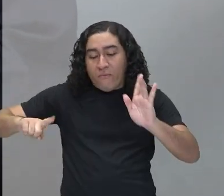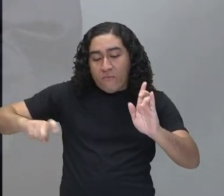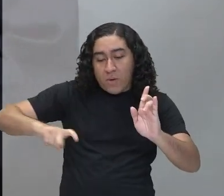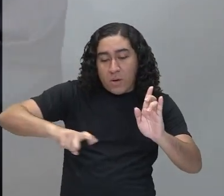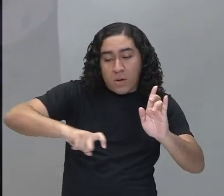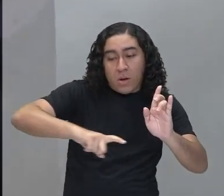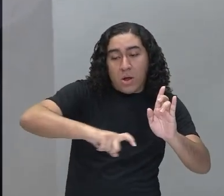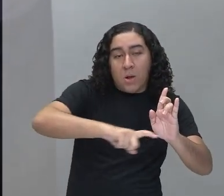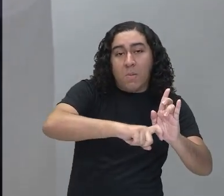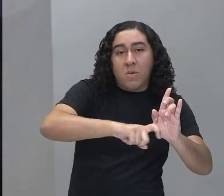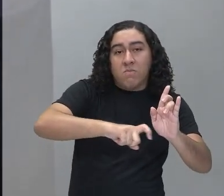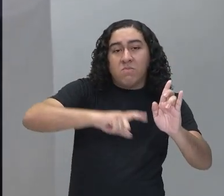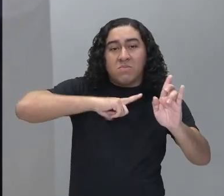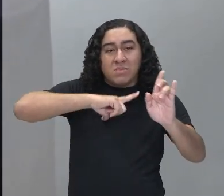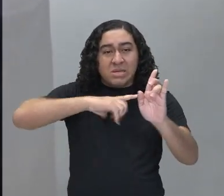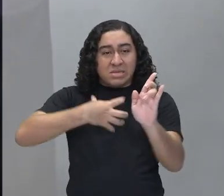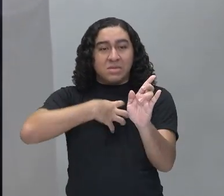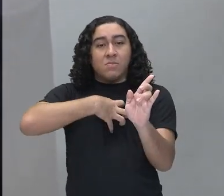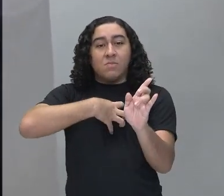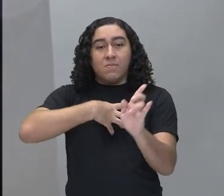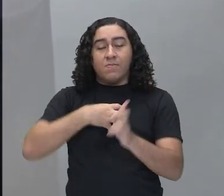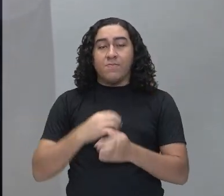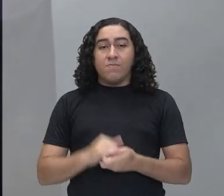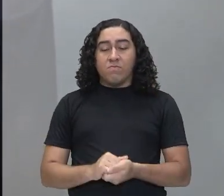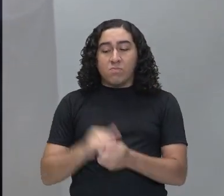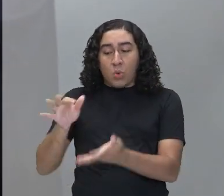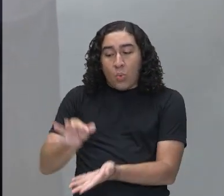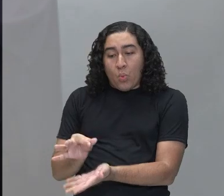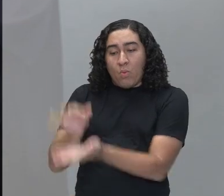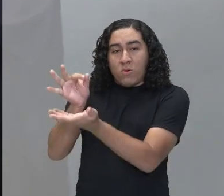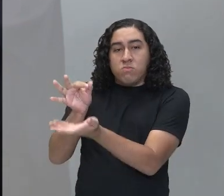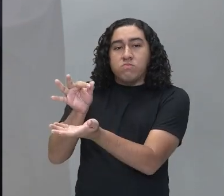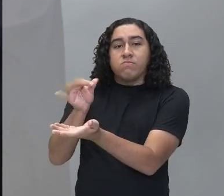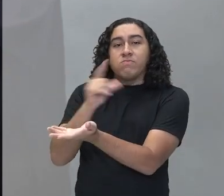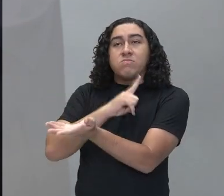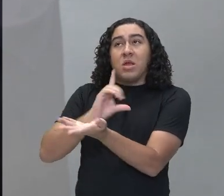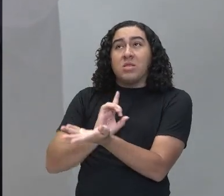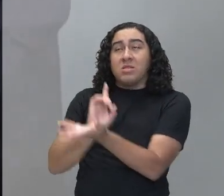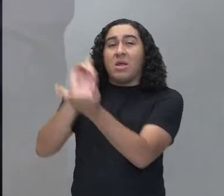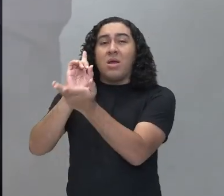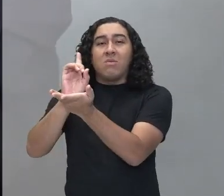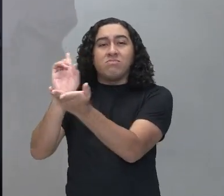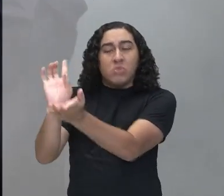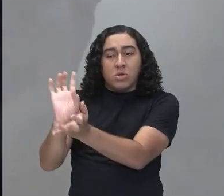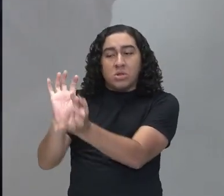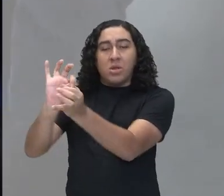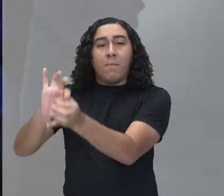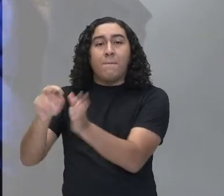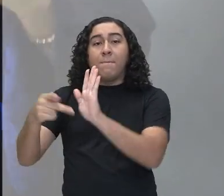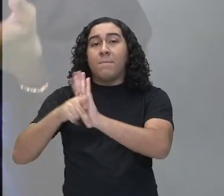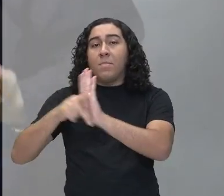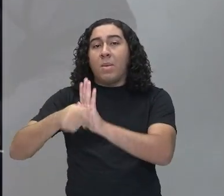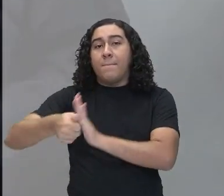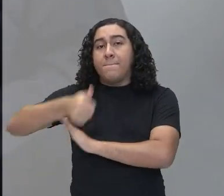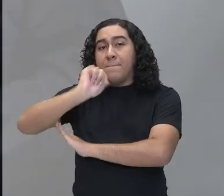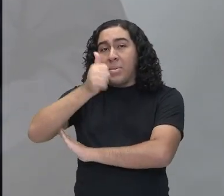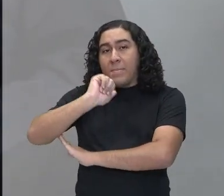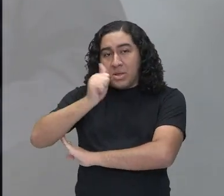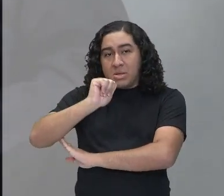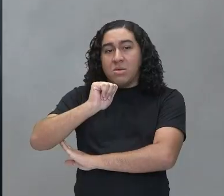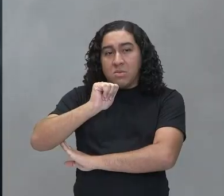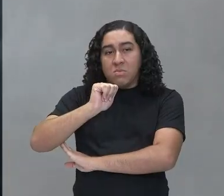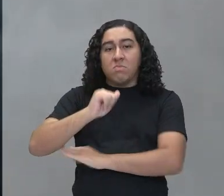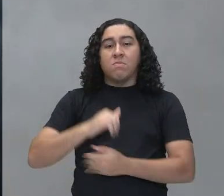pasto vil. Taça, levar dos deuses a bebida que o pasto do